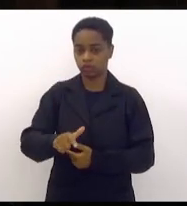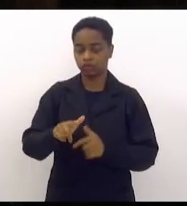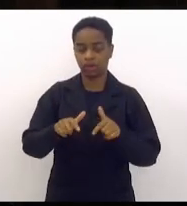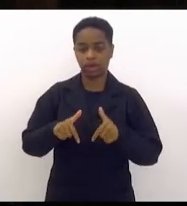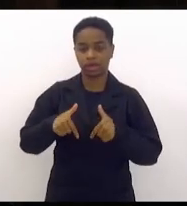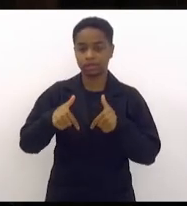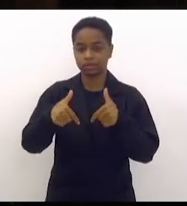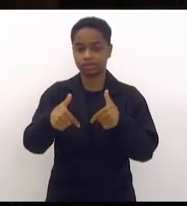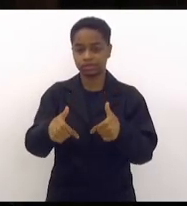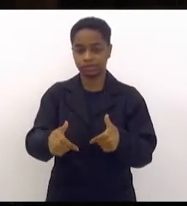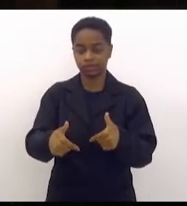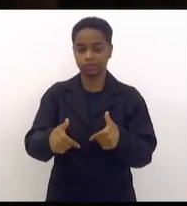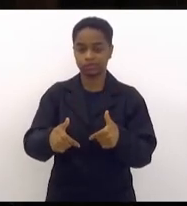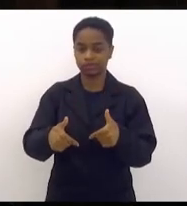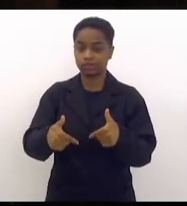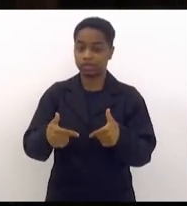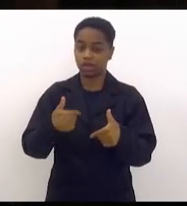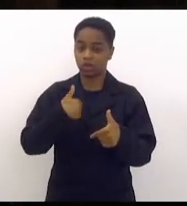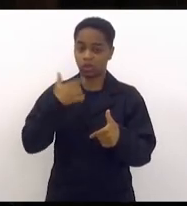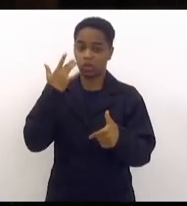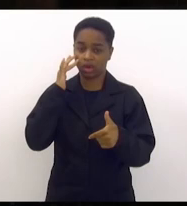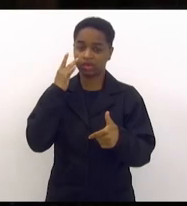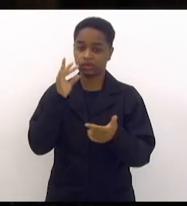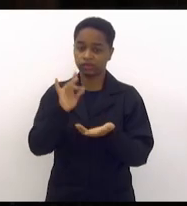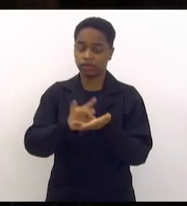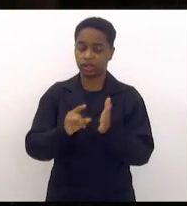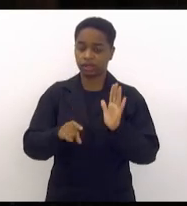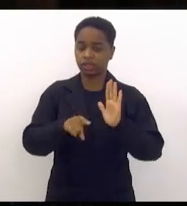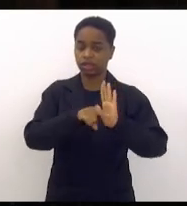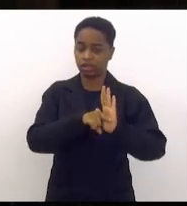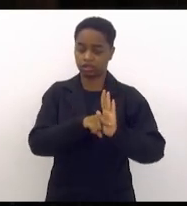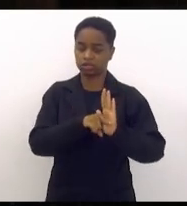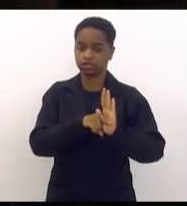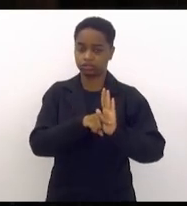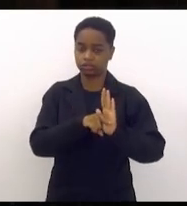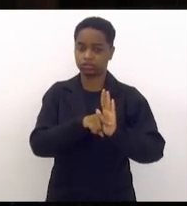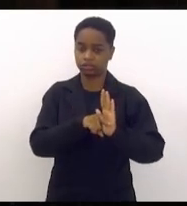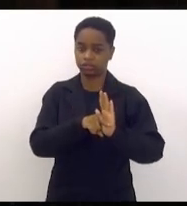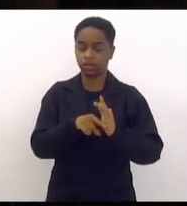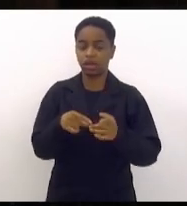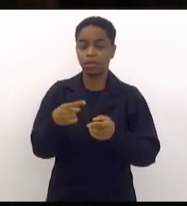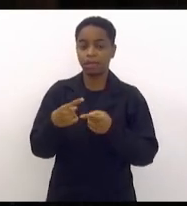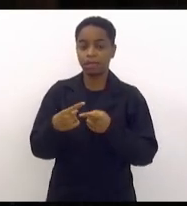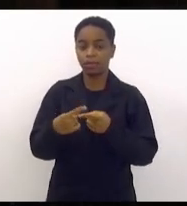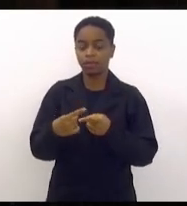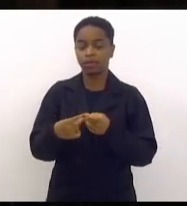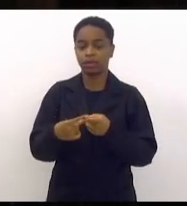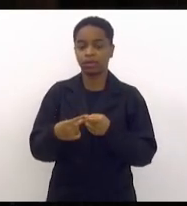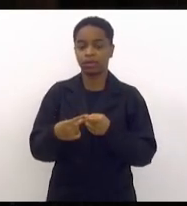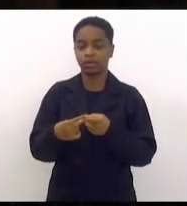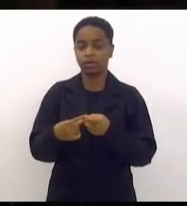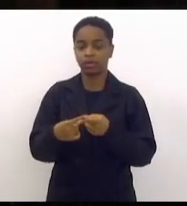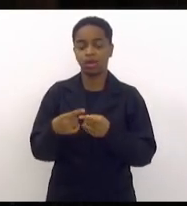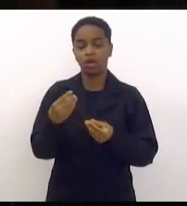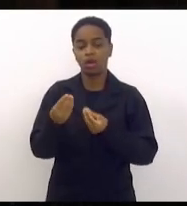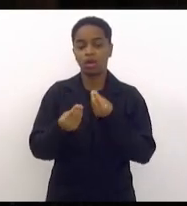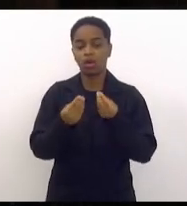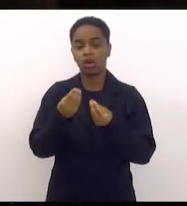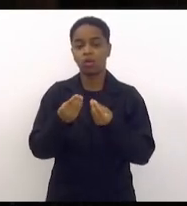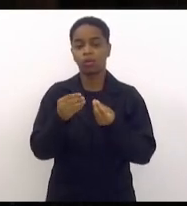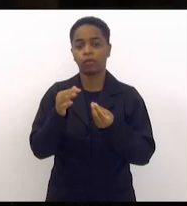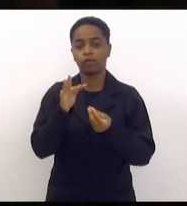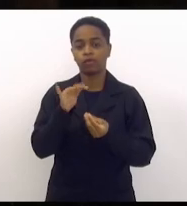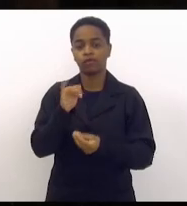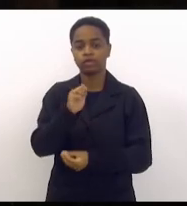paliativa que eu considero extremamente negativa fruto da situação fiscal